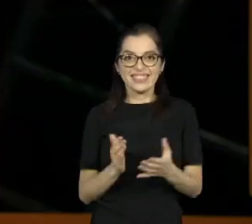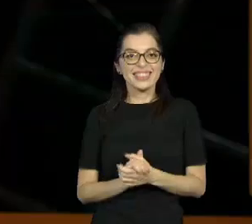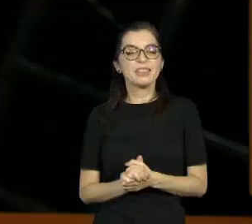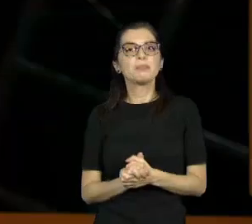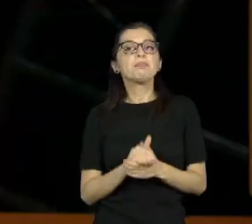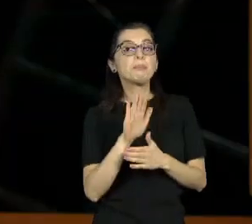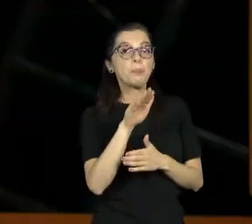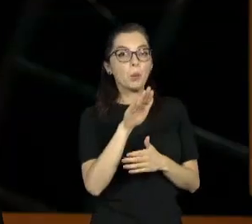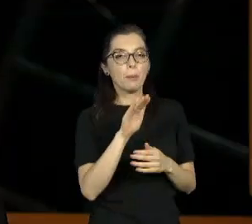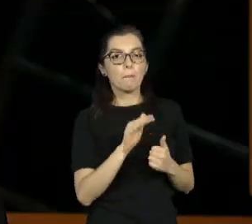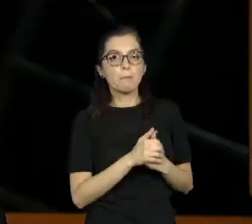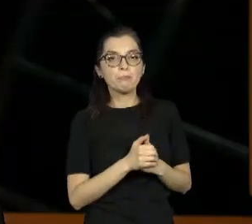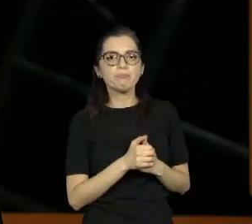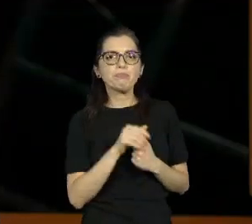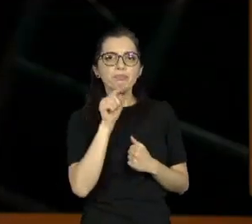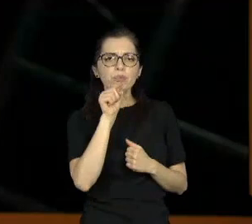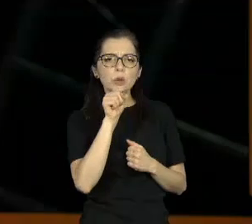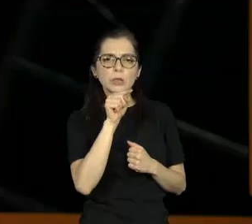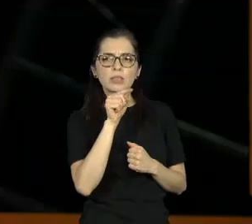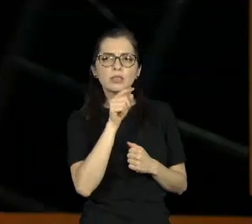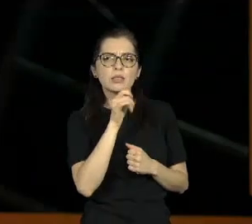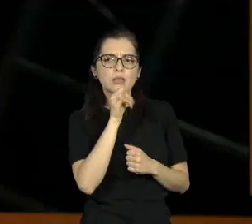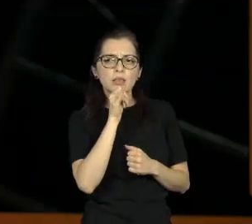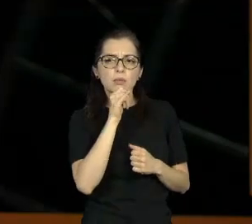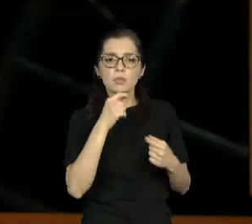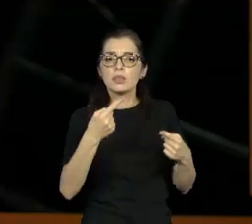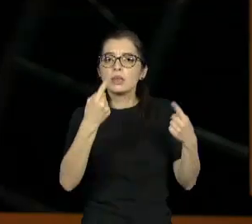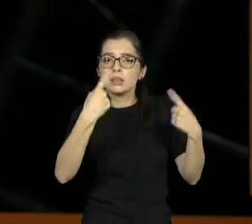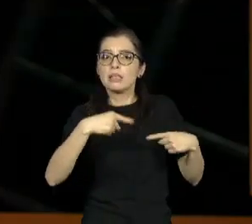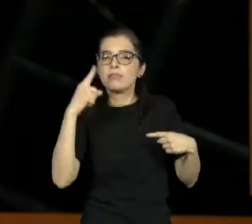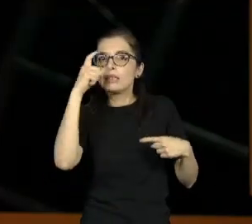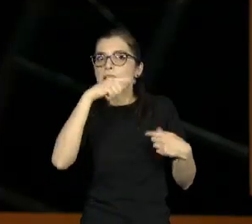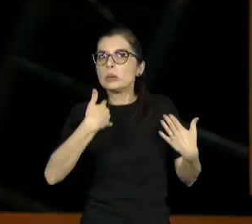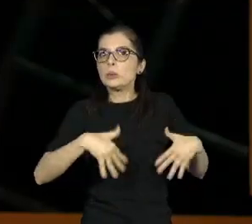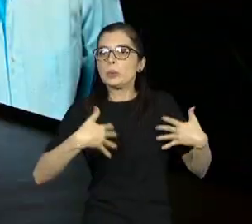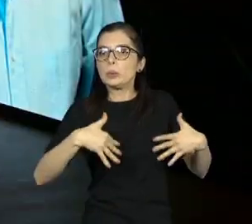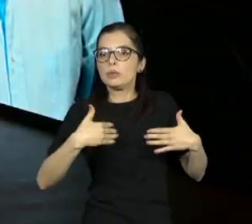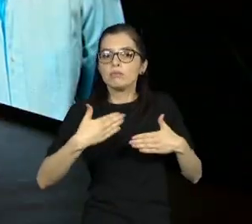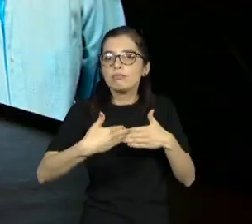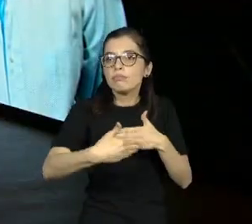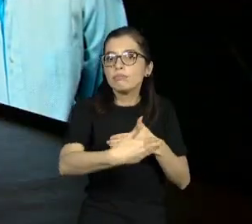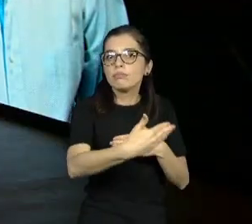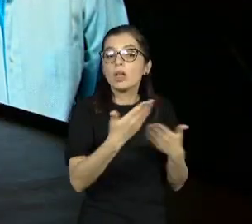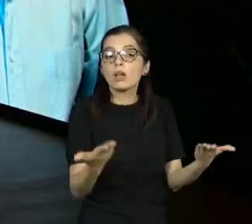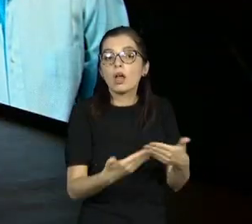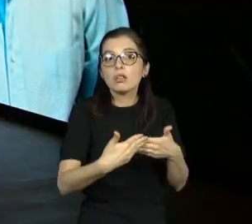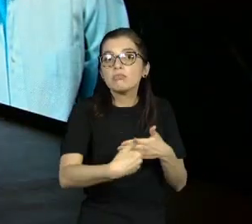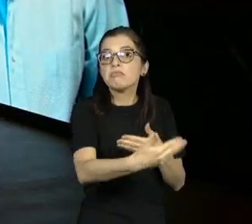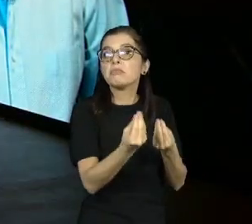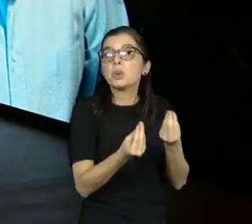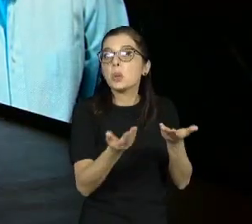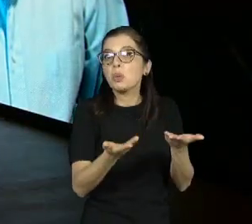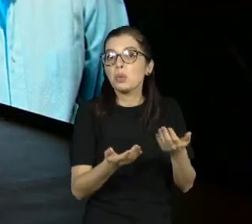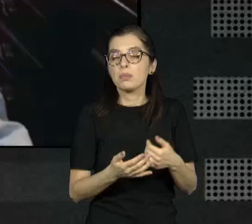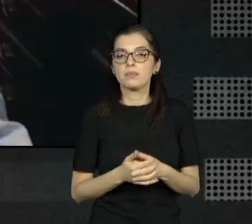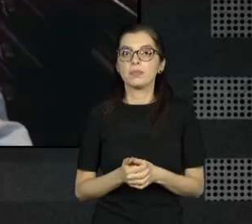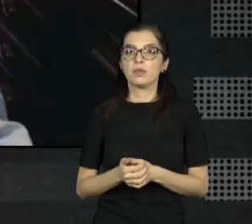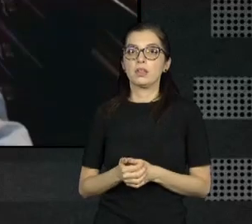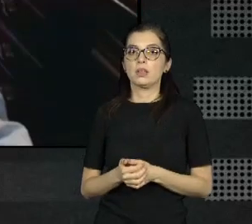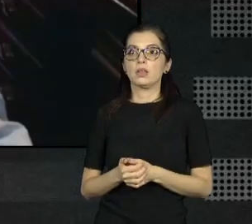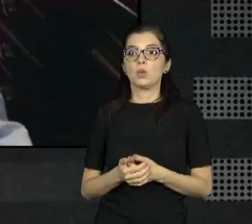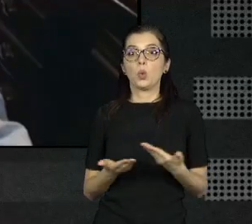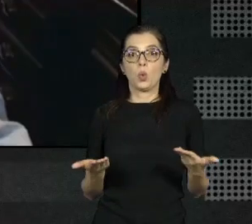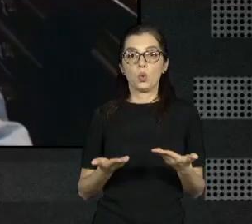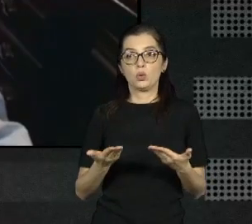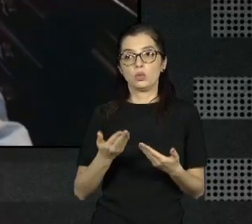Mas o que ainda te desafia depois de tantas realizações? O dia com 24 horas é